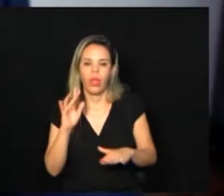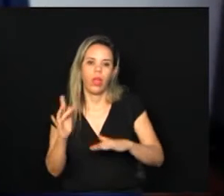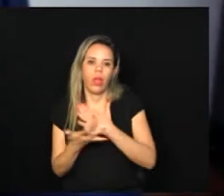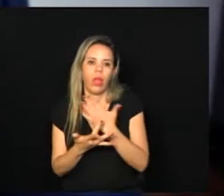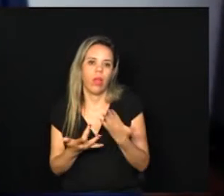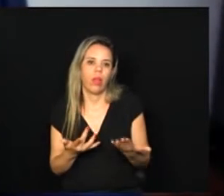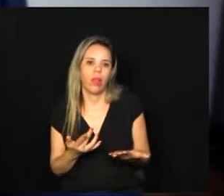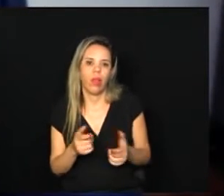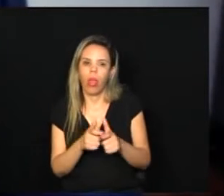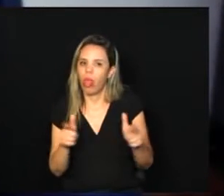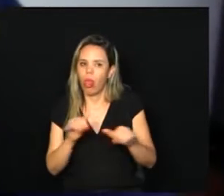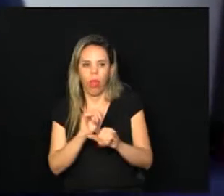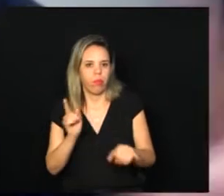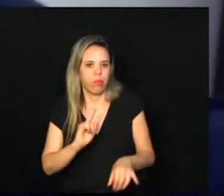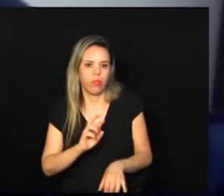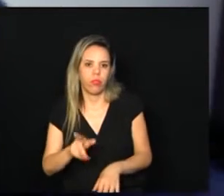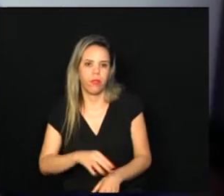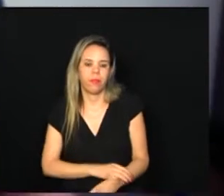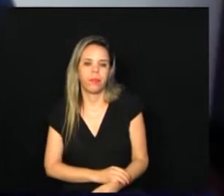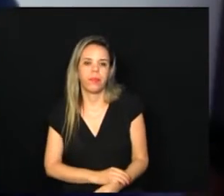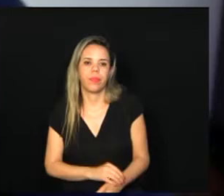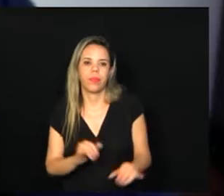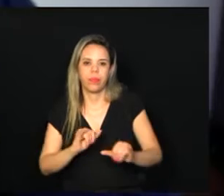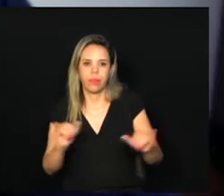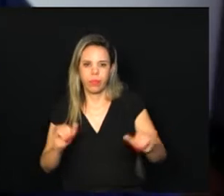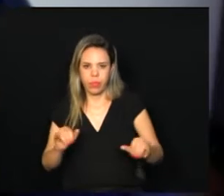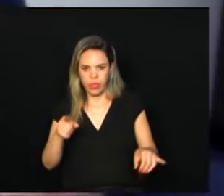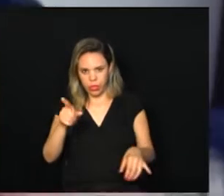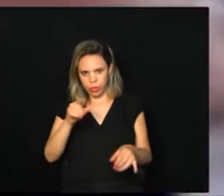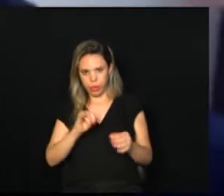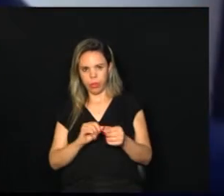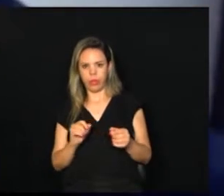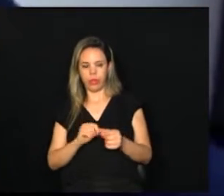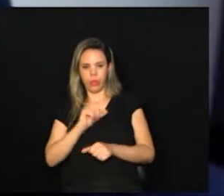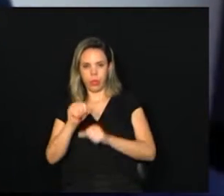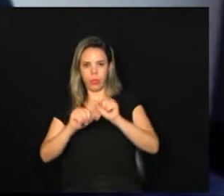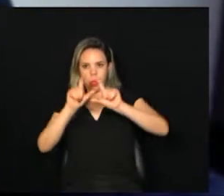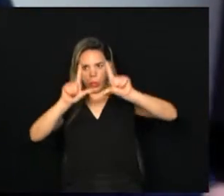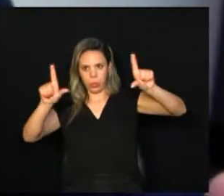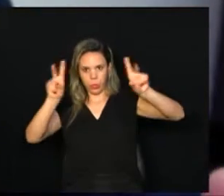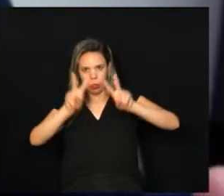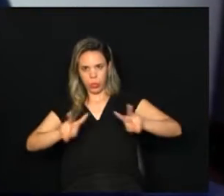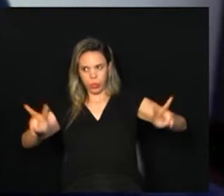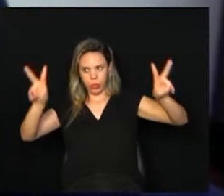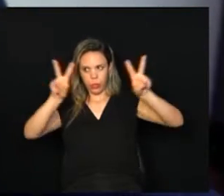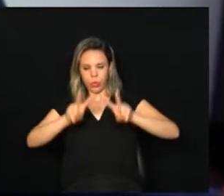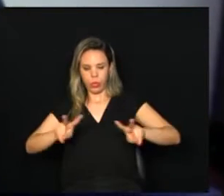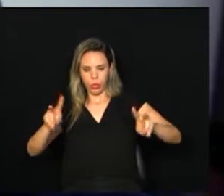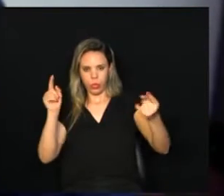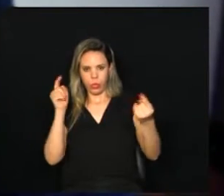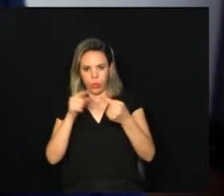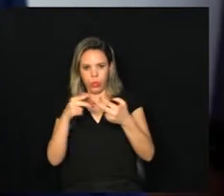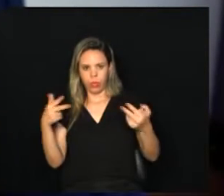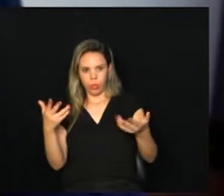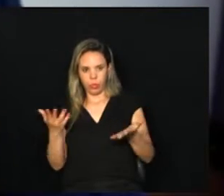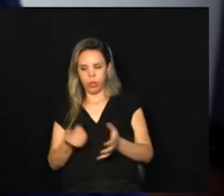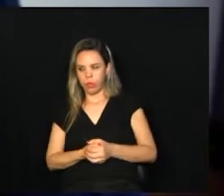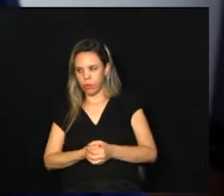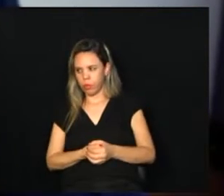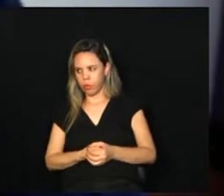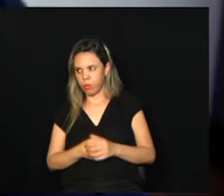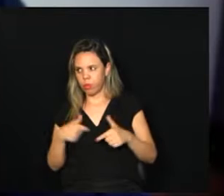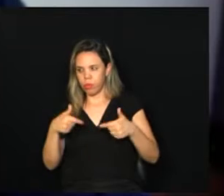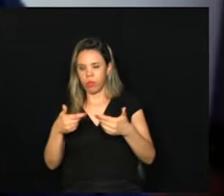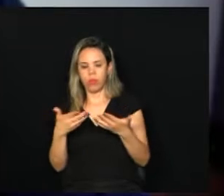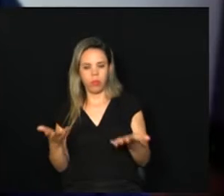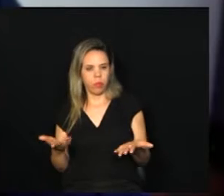isso não é ampla divulgação, né? Uhum. A ampla divulgação é você tornar o objeto da sua